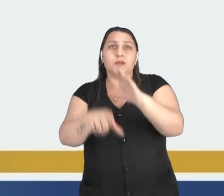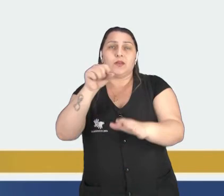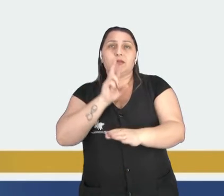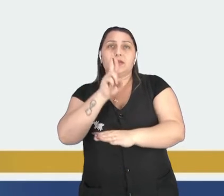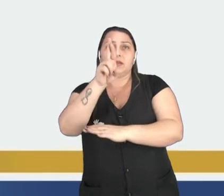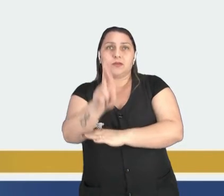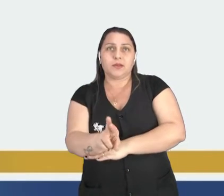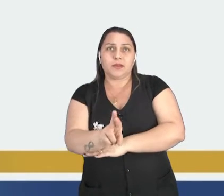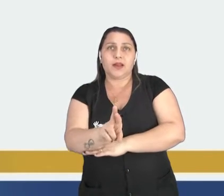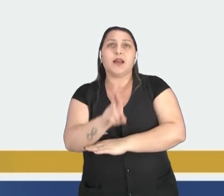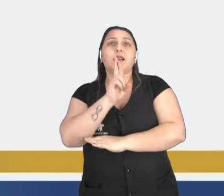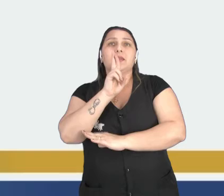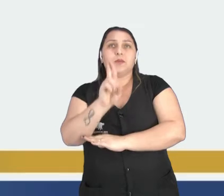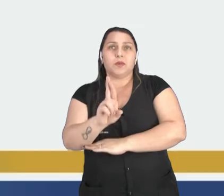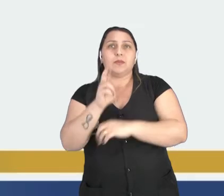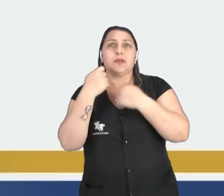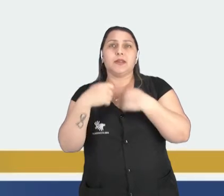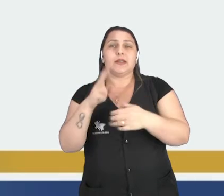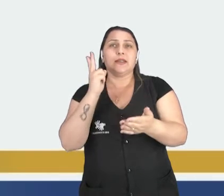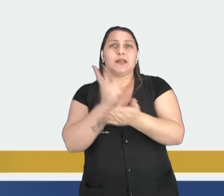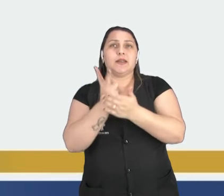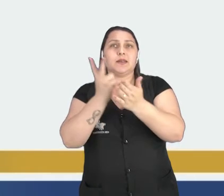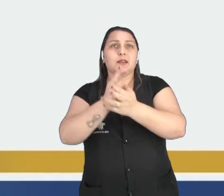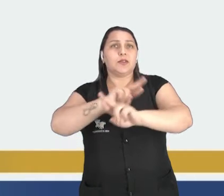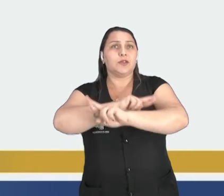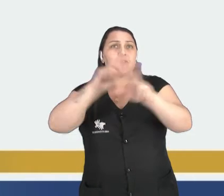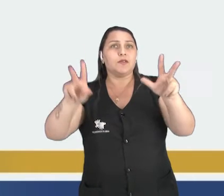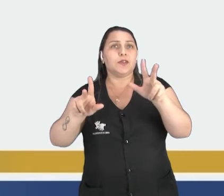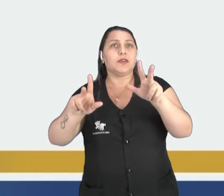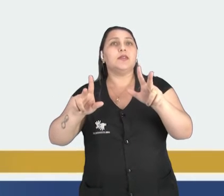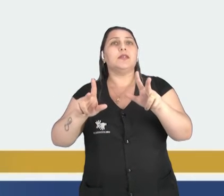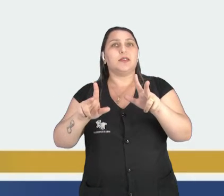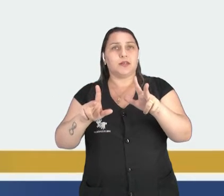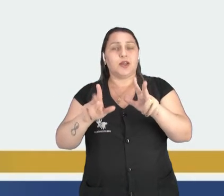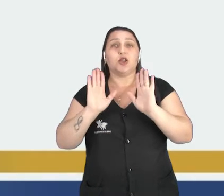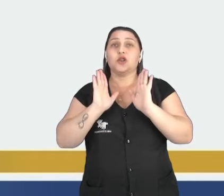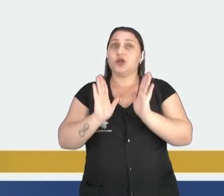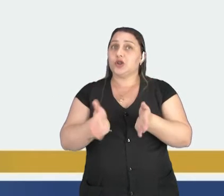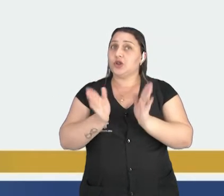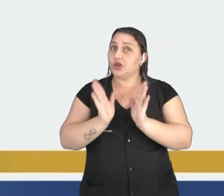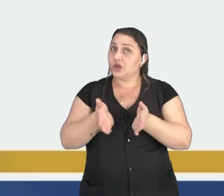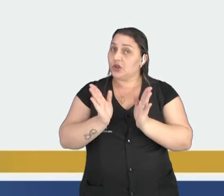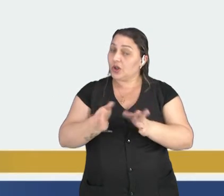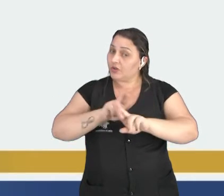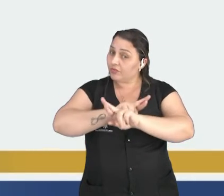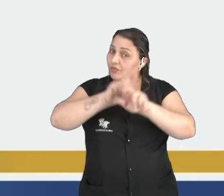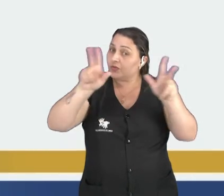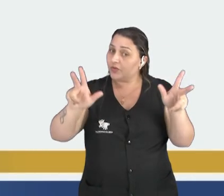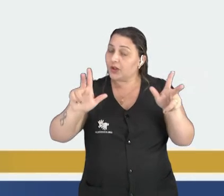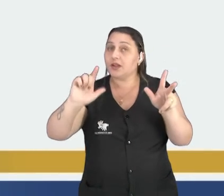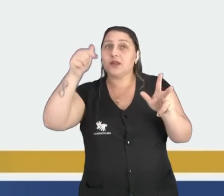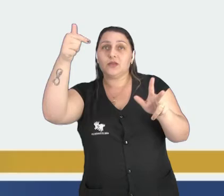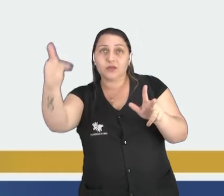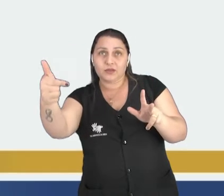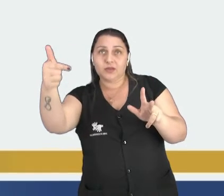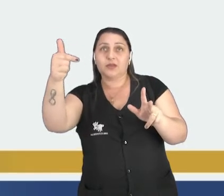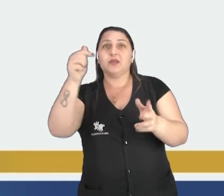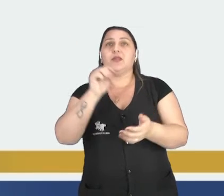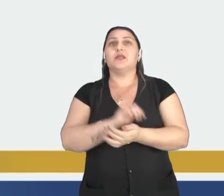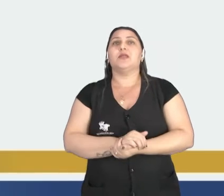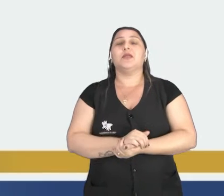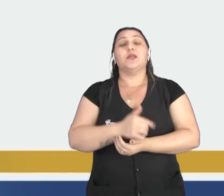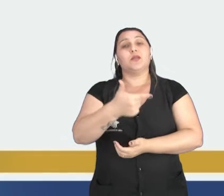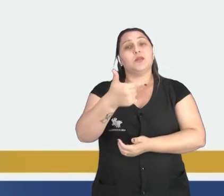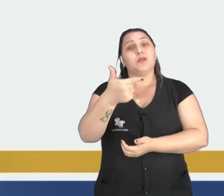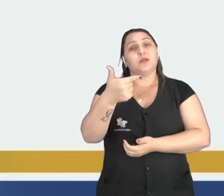sua resposta. As respostas devem ser sempre distintas das anteriores. Aqui já está dizendo tudo, ó. Então, nesse caso,